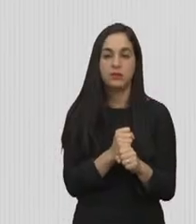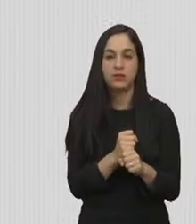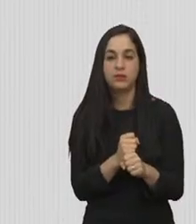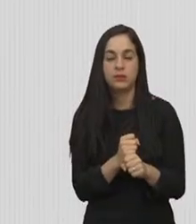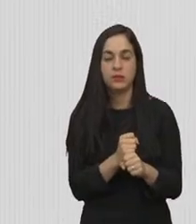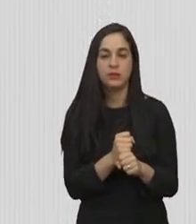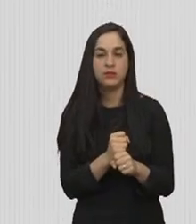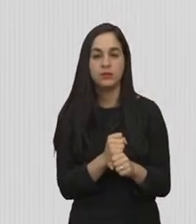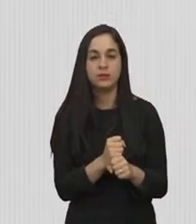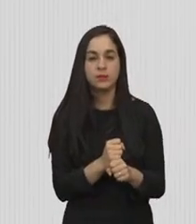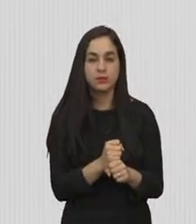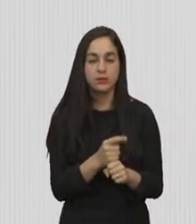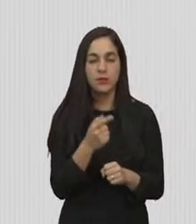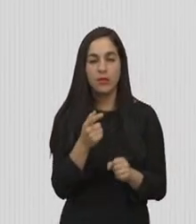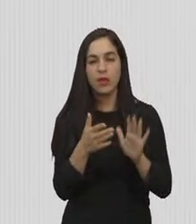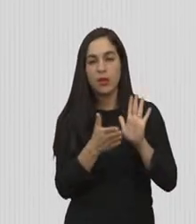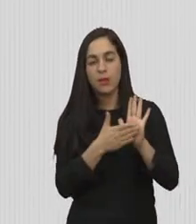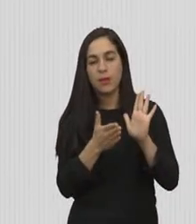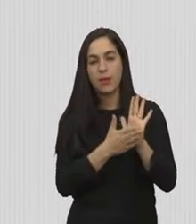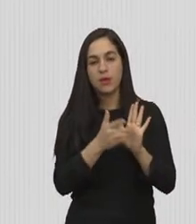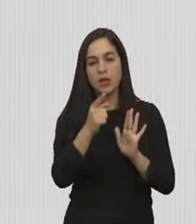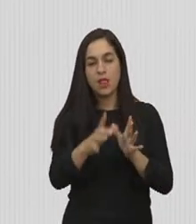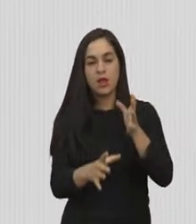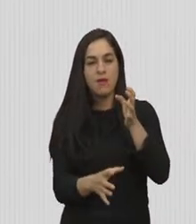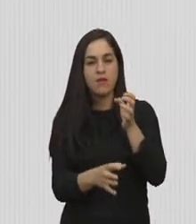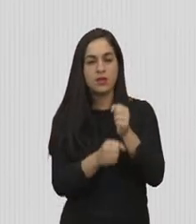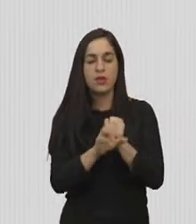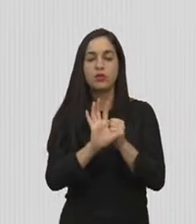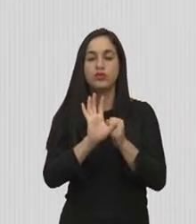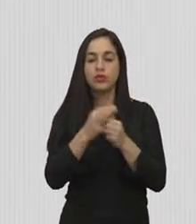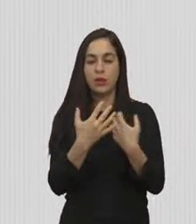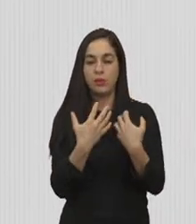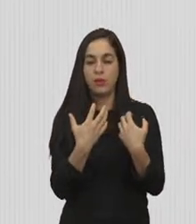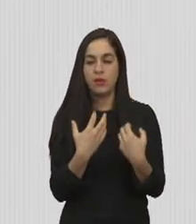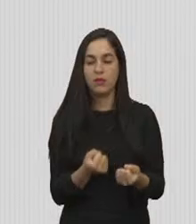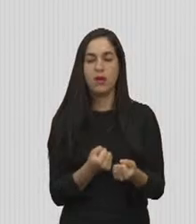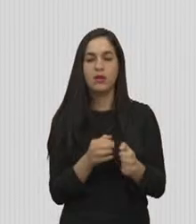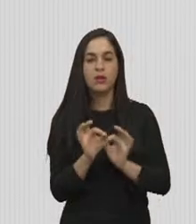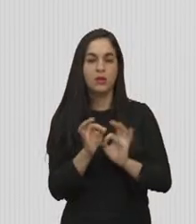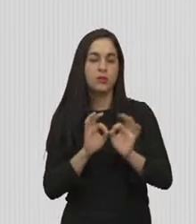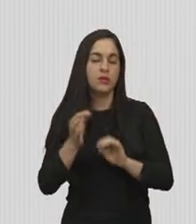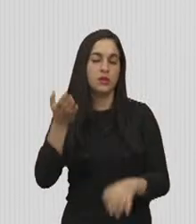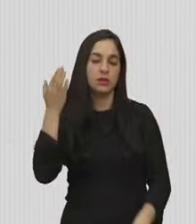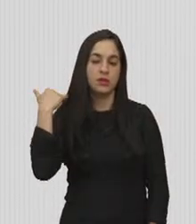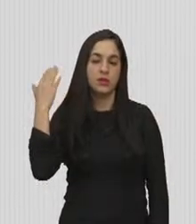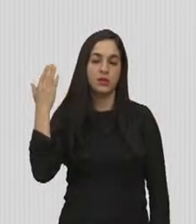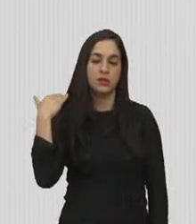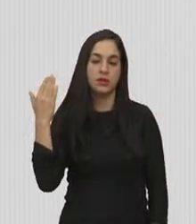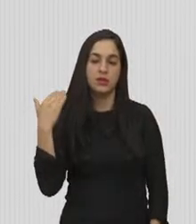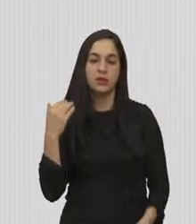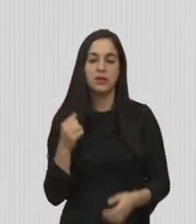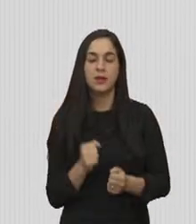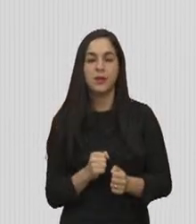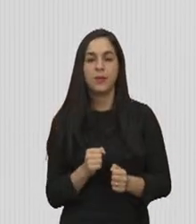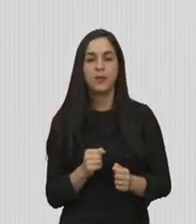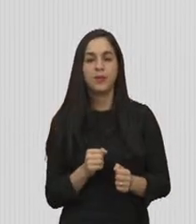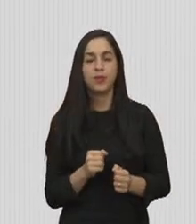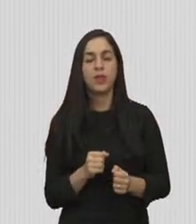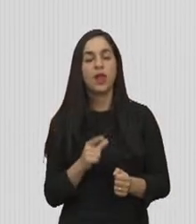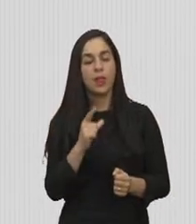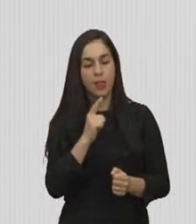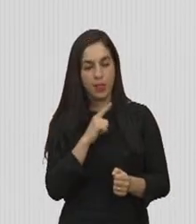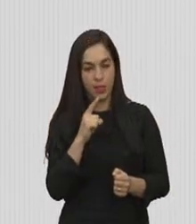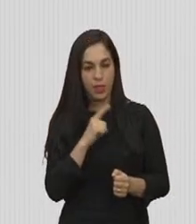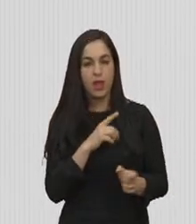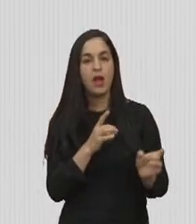Aí a proposta, nessa revisão aí que foi aprovada já no plano anterior, é manter o técnico em